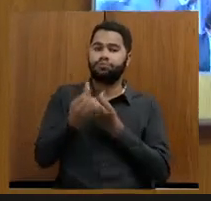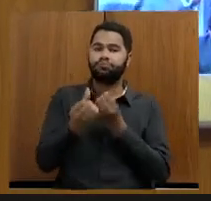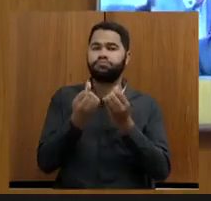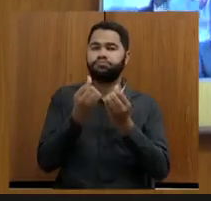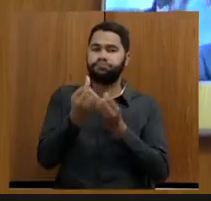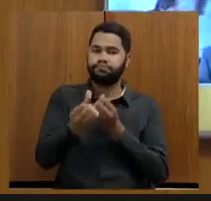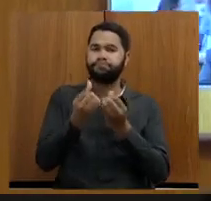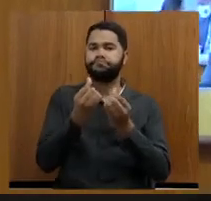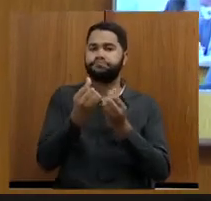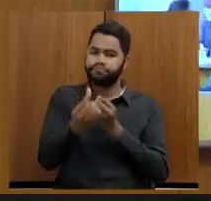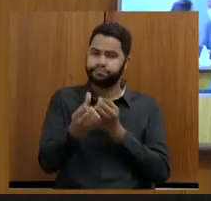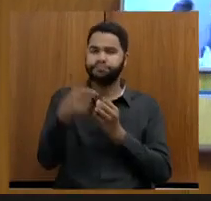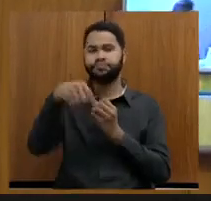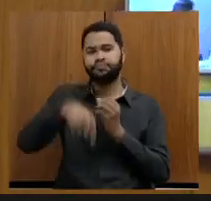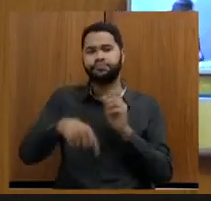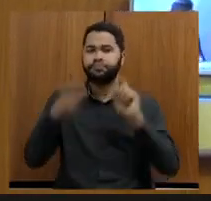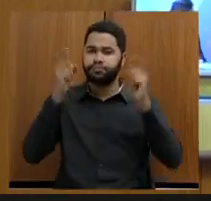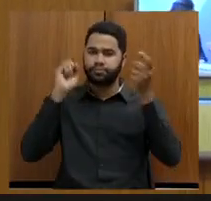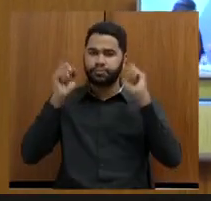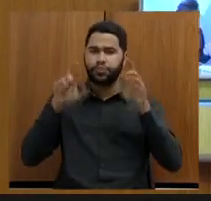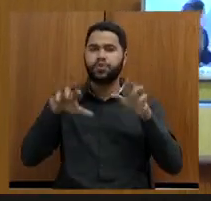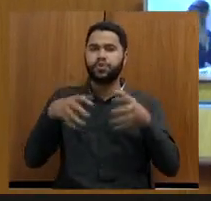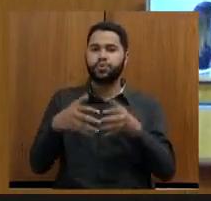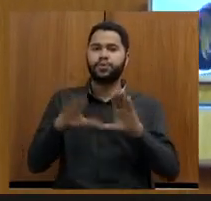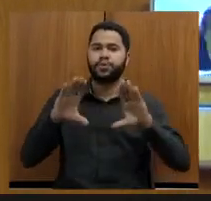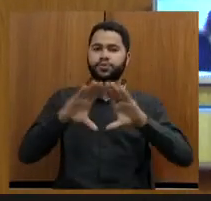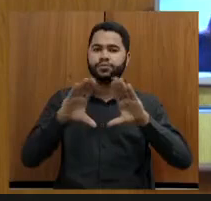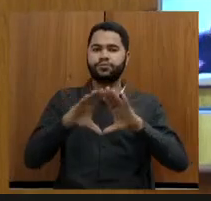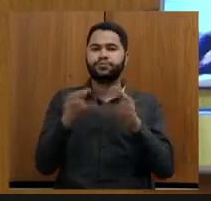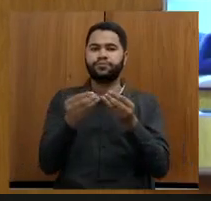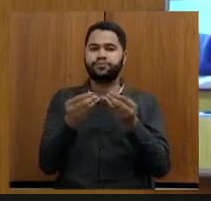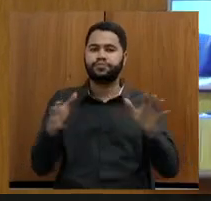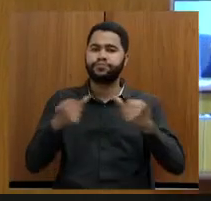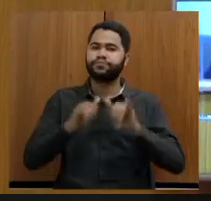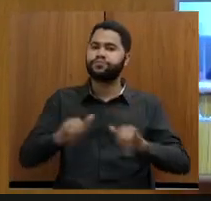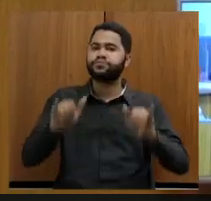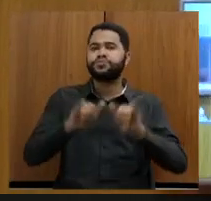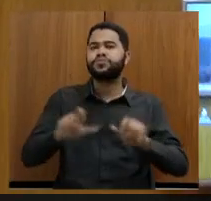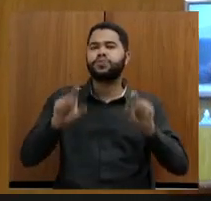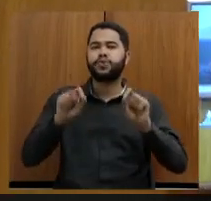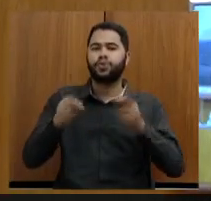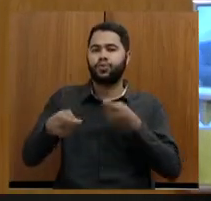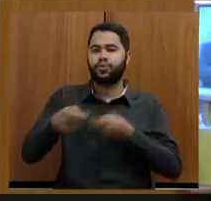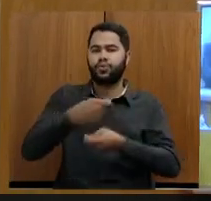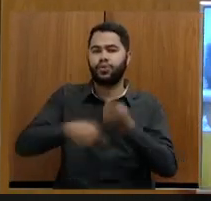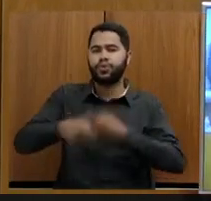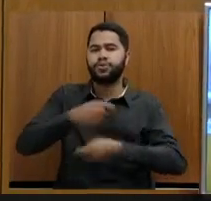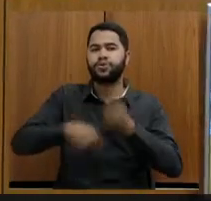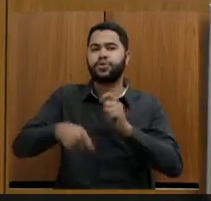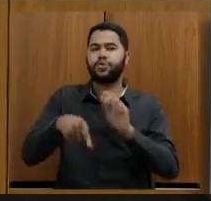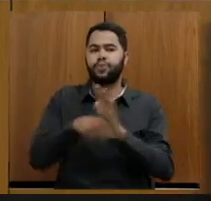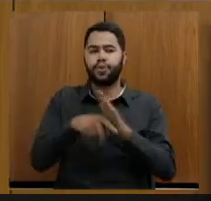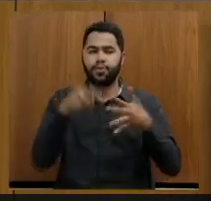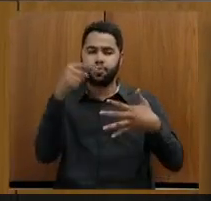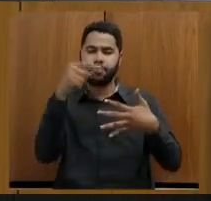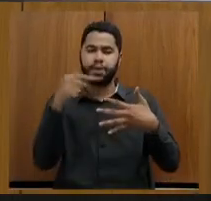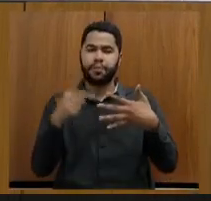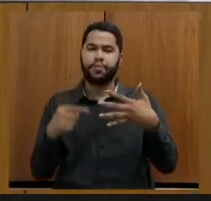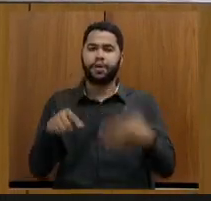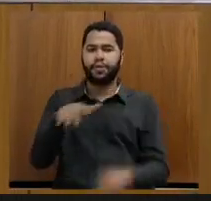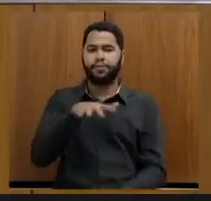as reuniões das comissões da Assembleia para prestar informações sobre a gestão de suas respectivas